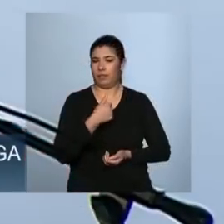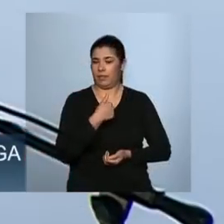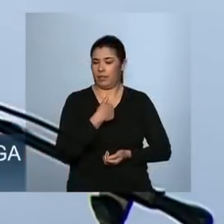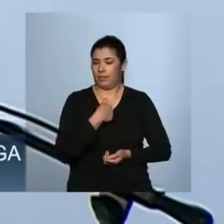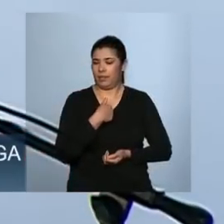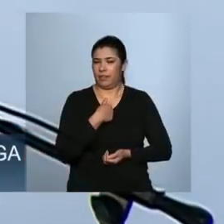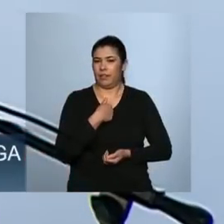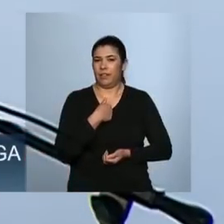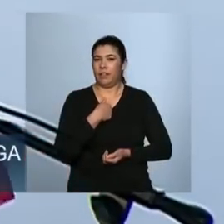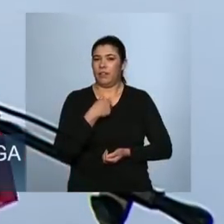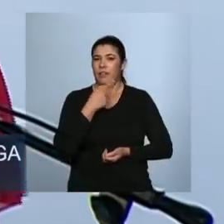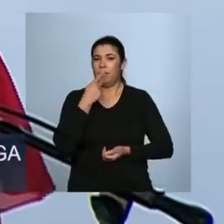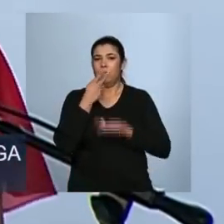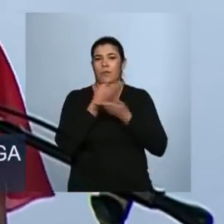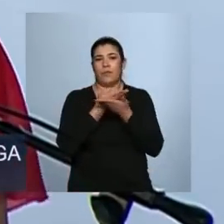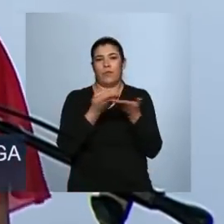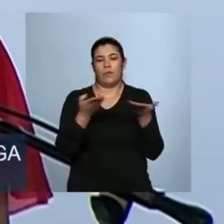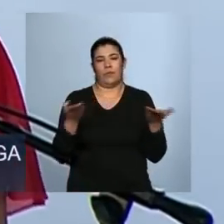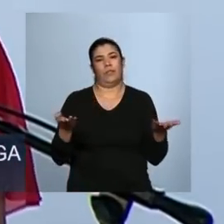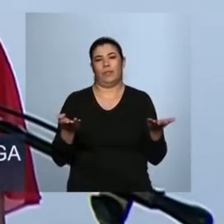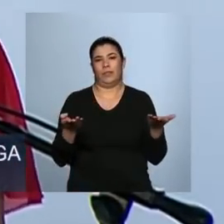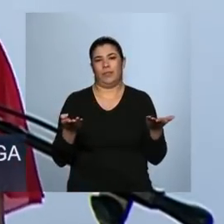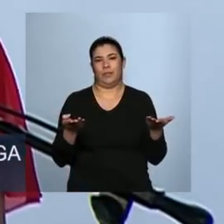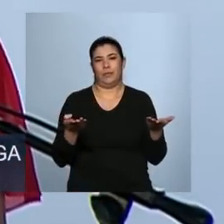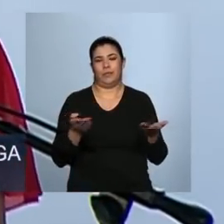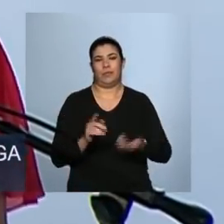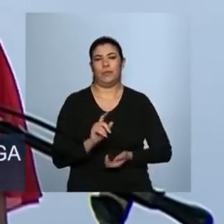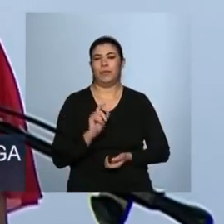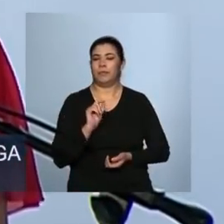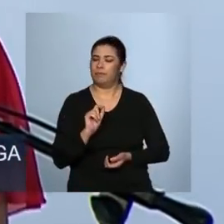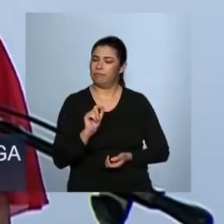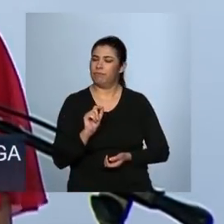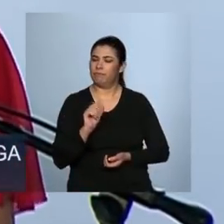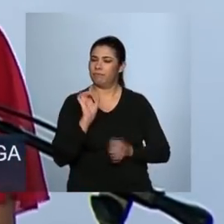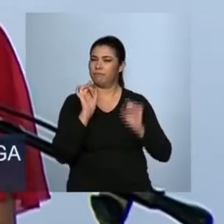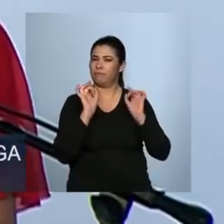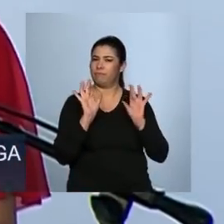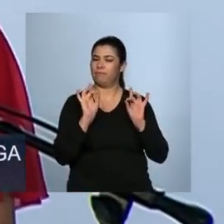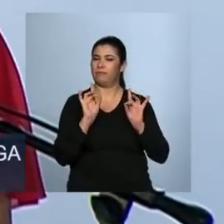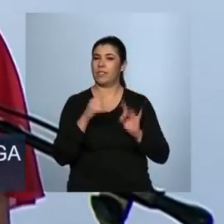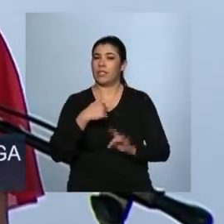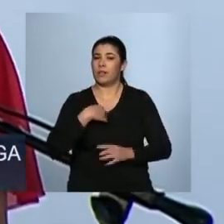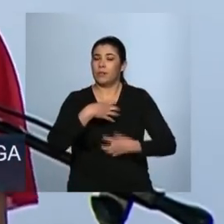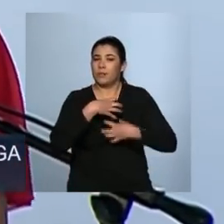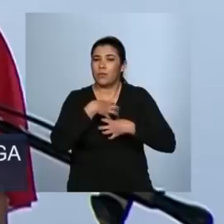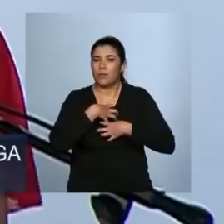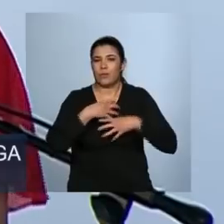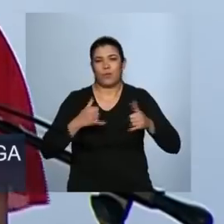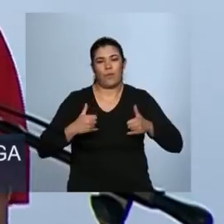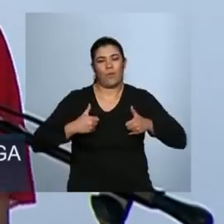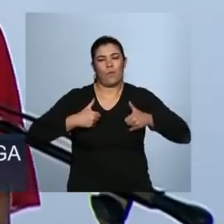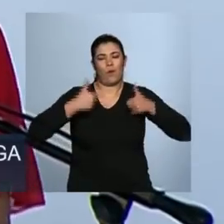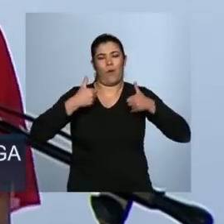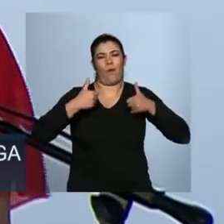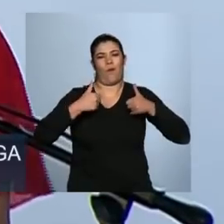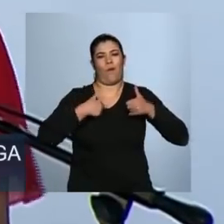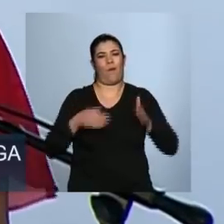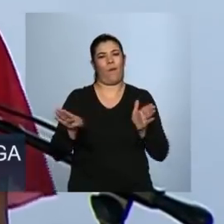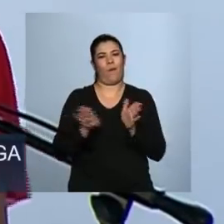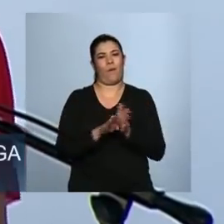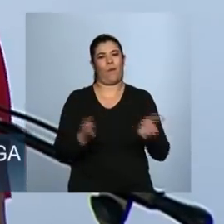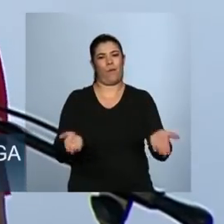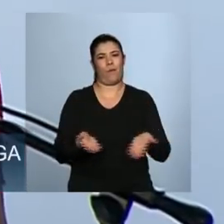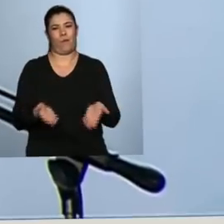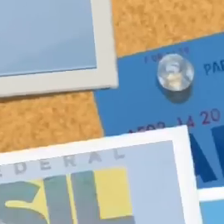jurica vou dizer para vocês uma coisa tenho muito orgulho de estar hoje aqui